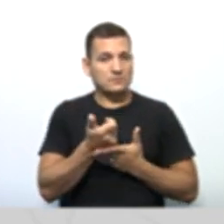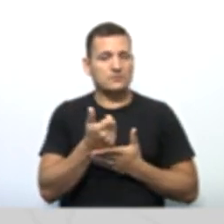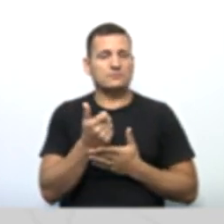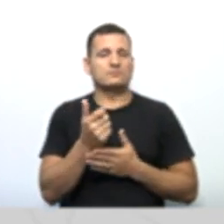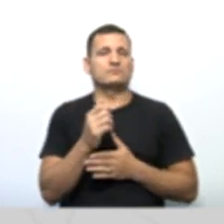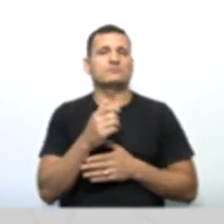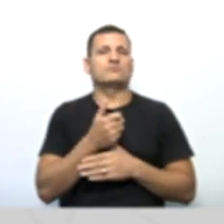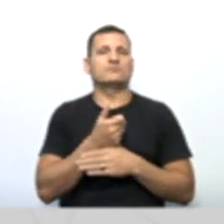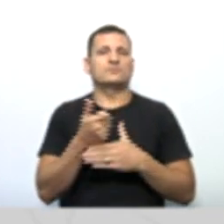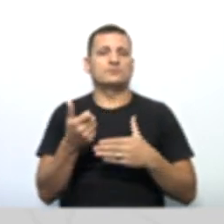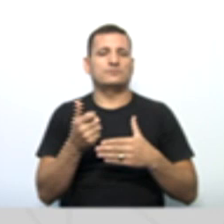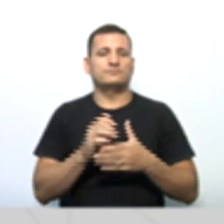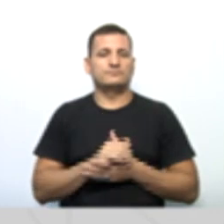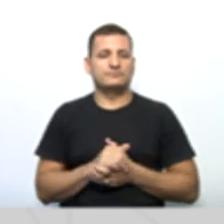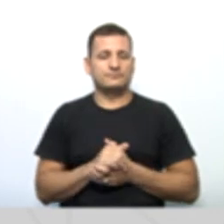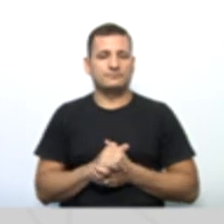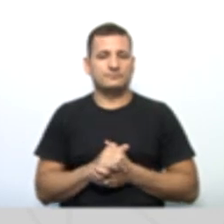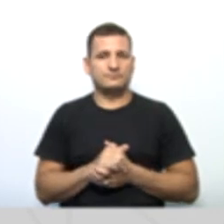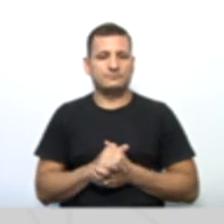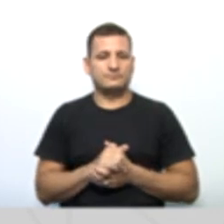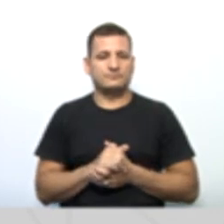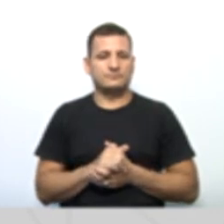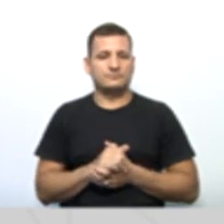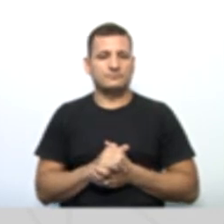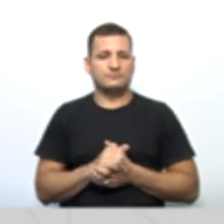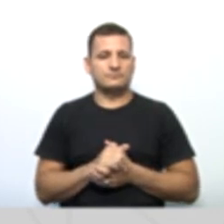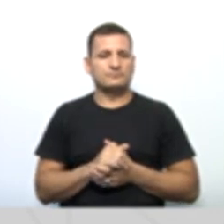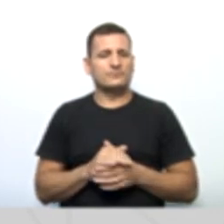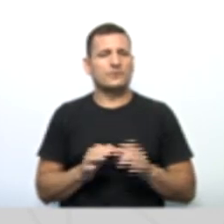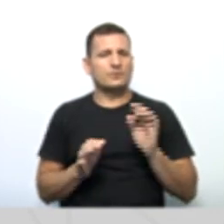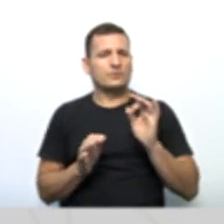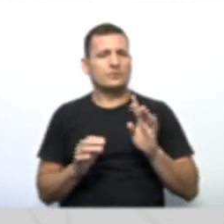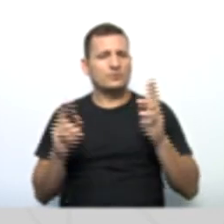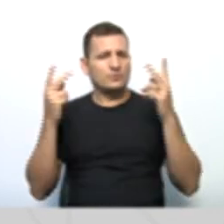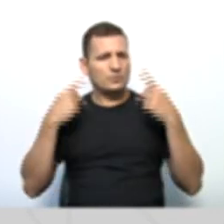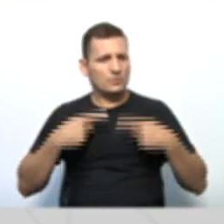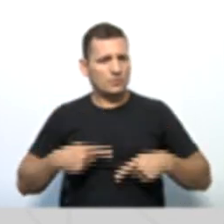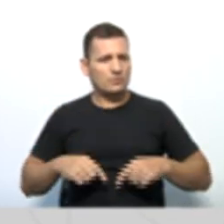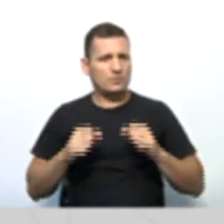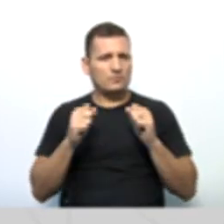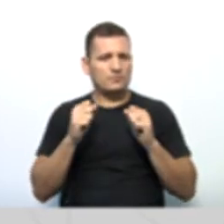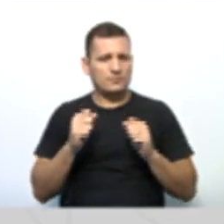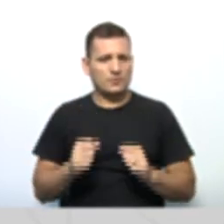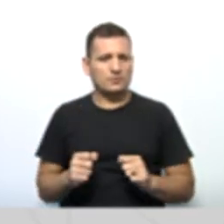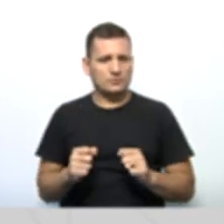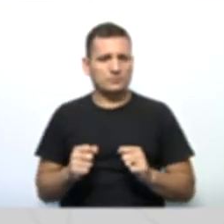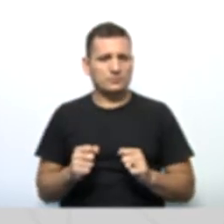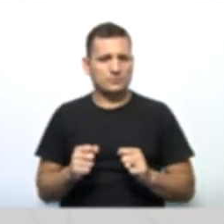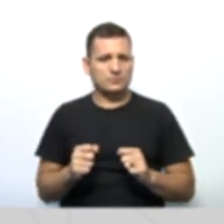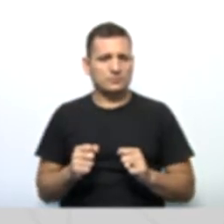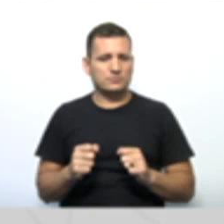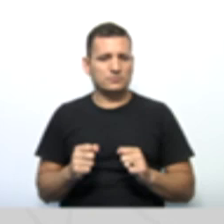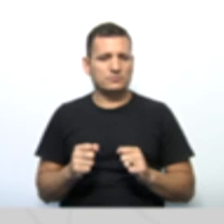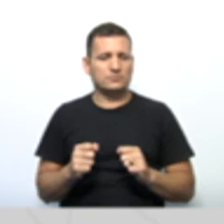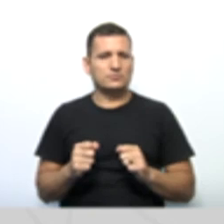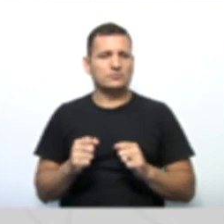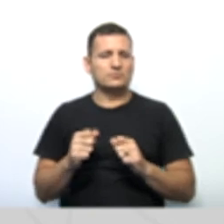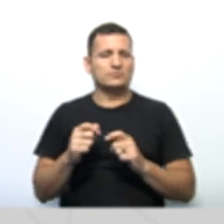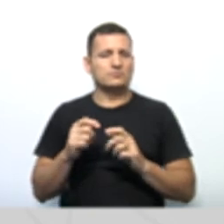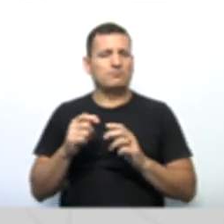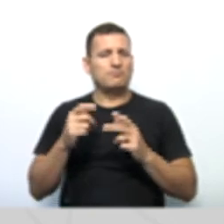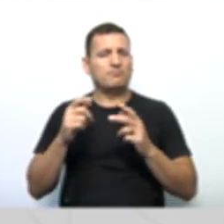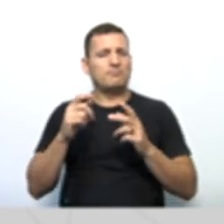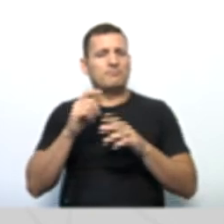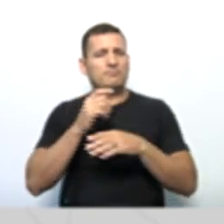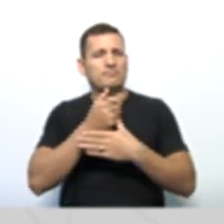por último... Somente o homem pode impor uma determinação moral a si mesmo, né?